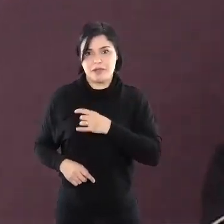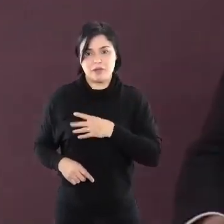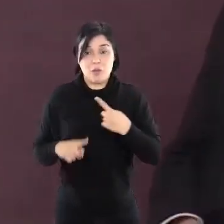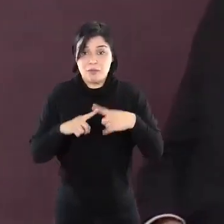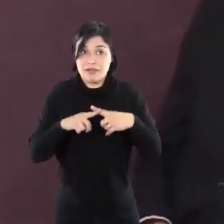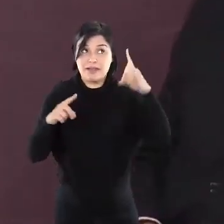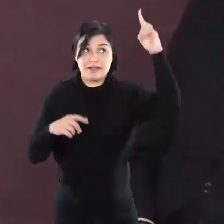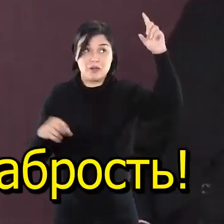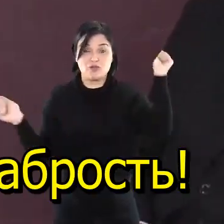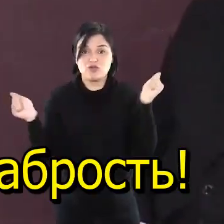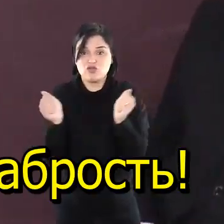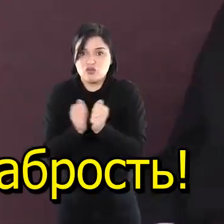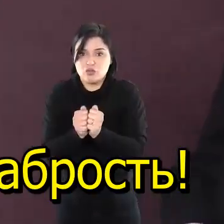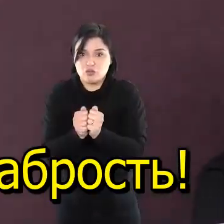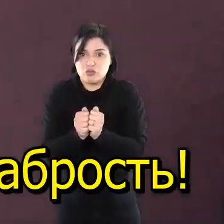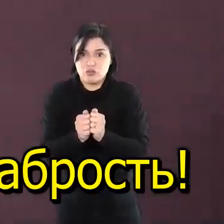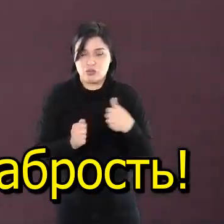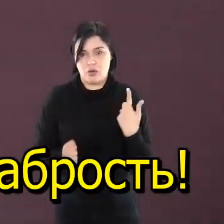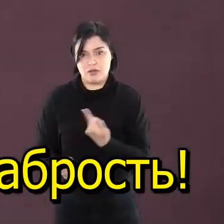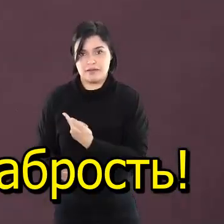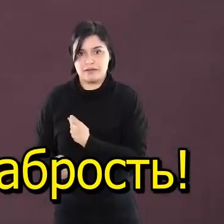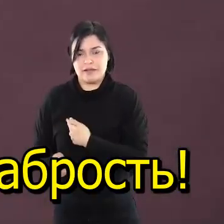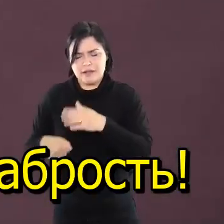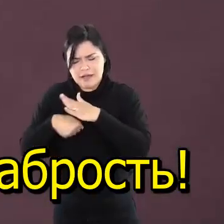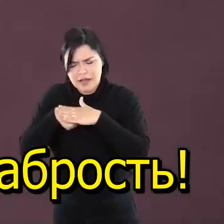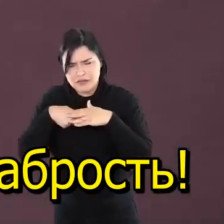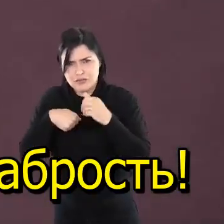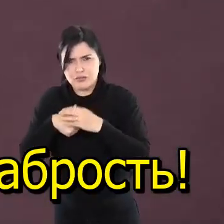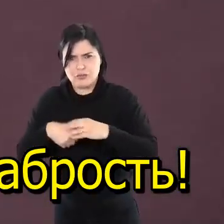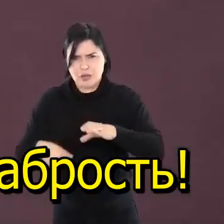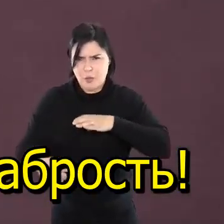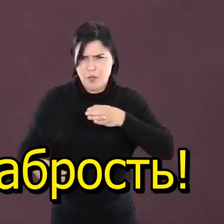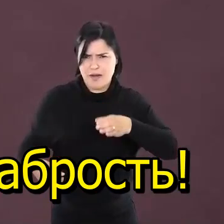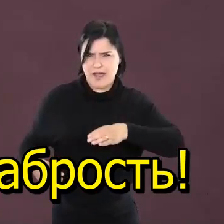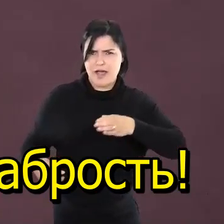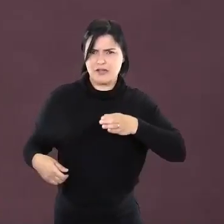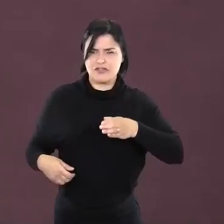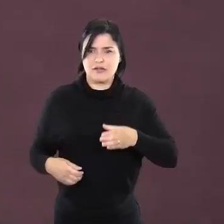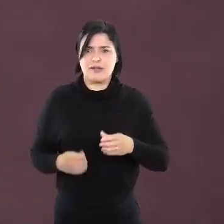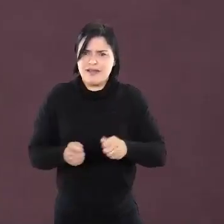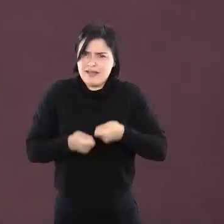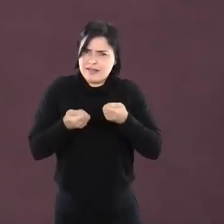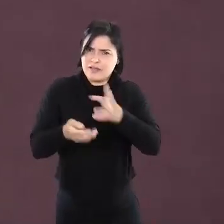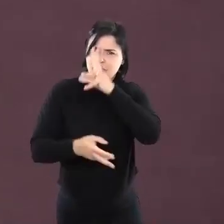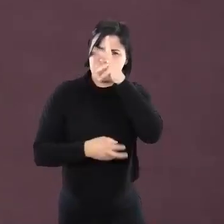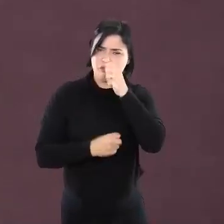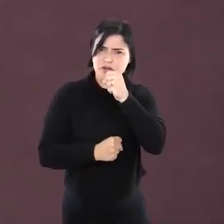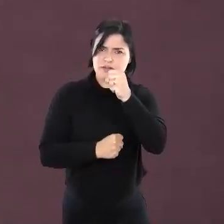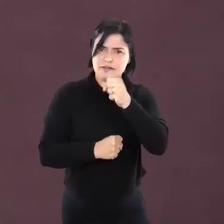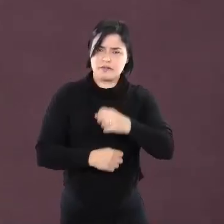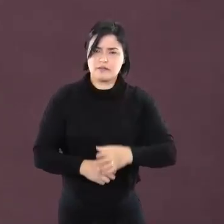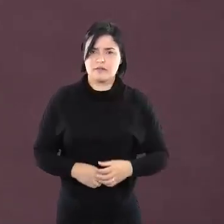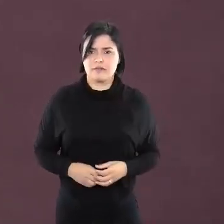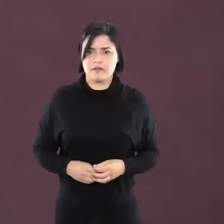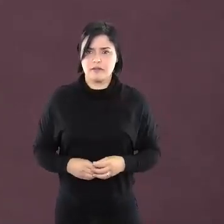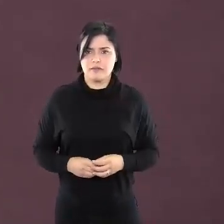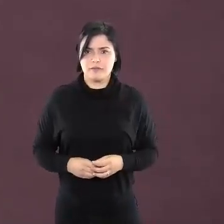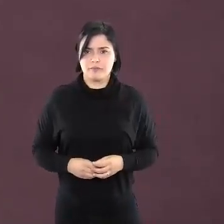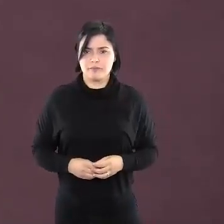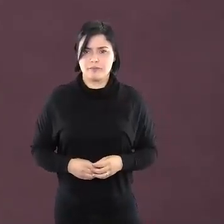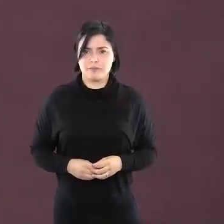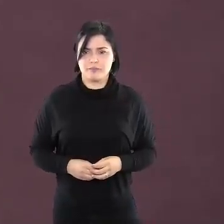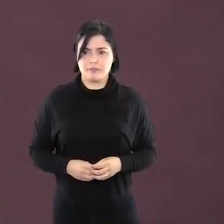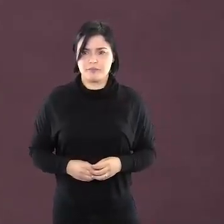consolam. É a presença de Deus comigo que me encoraja, que me consola, que nos